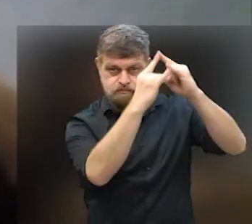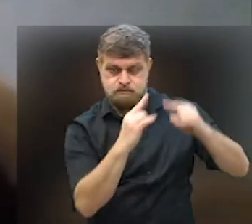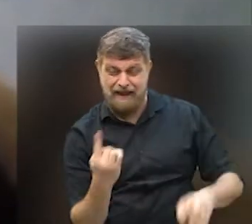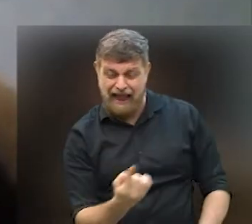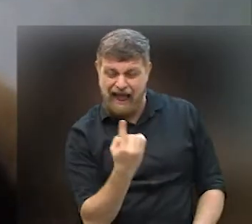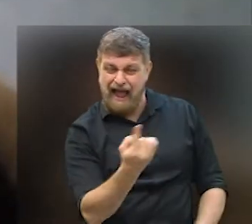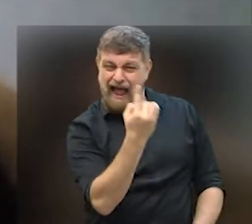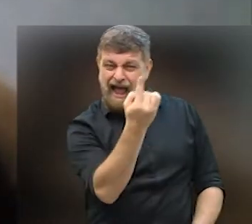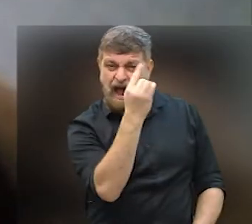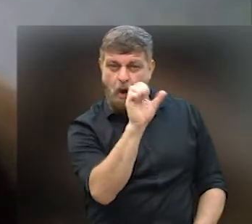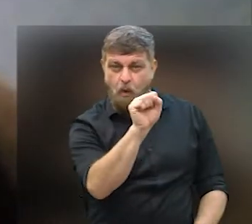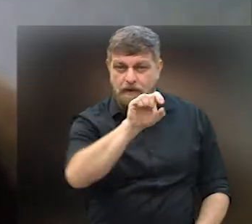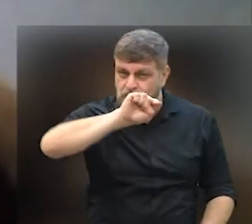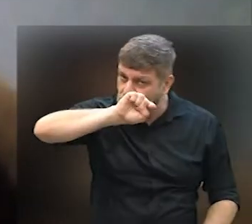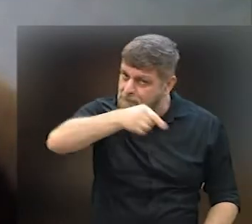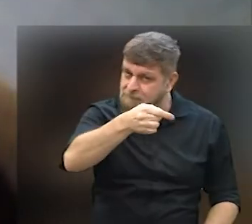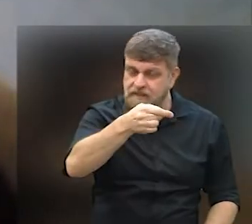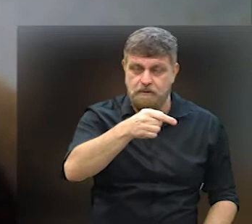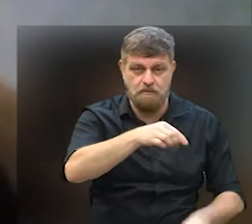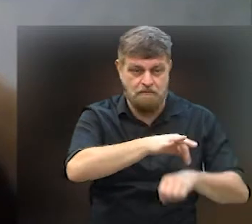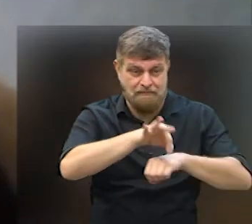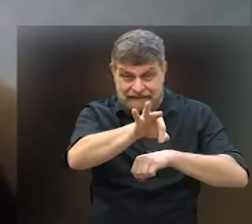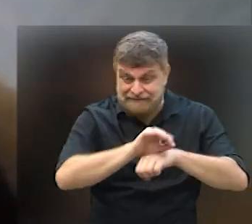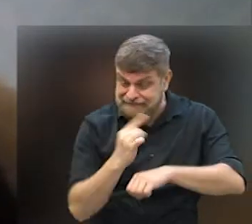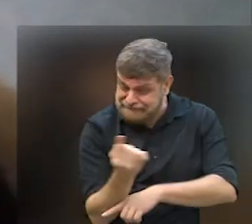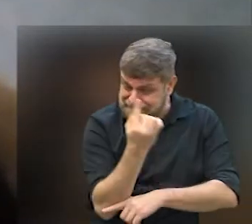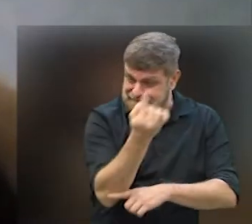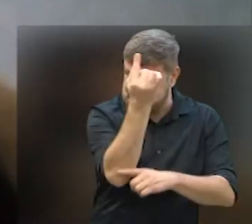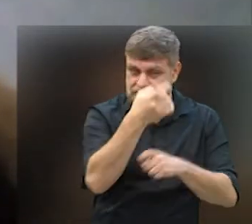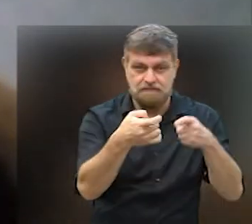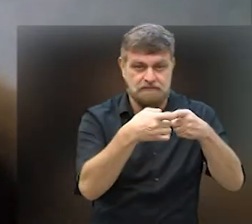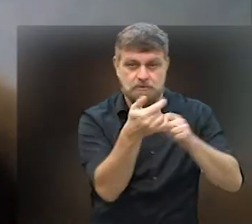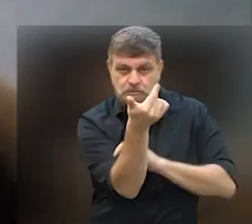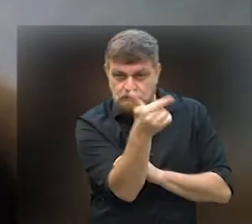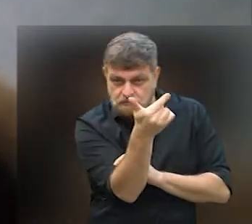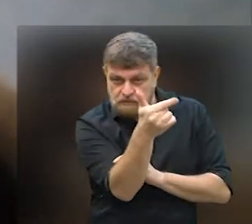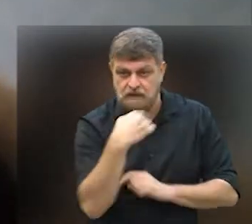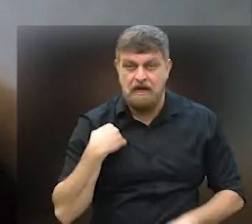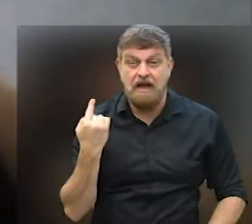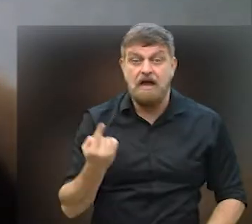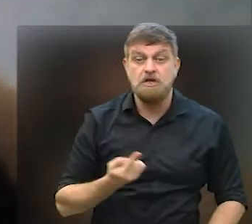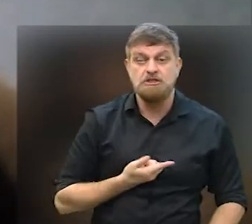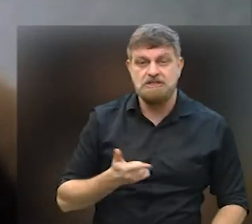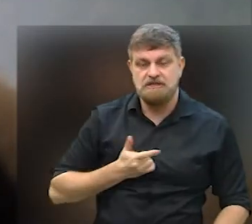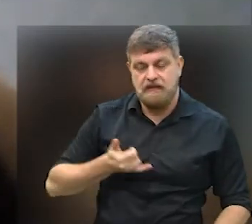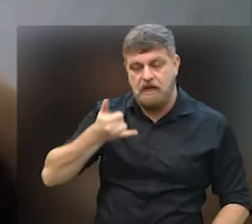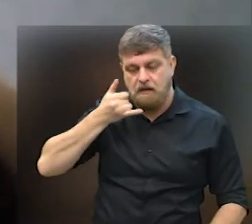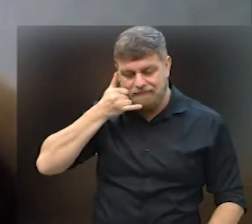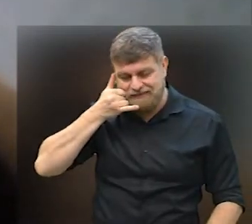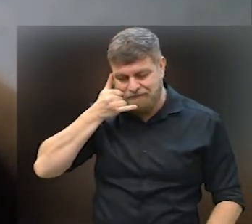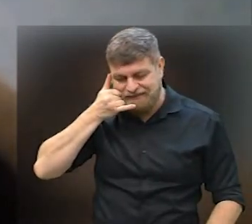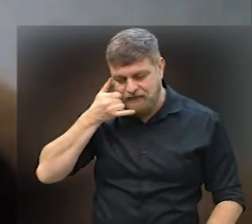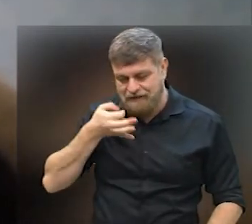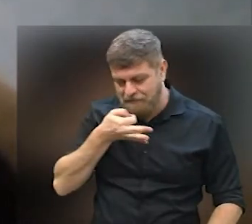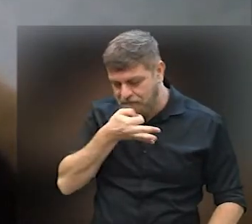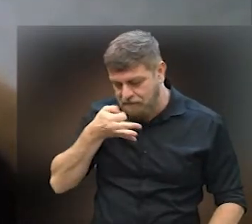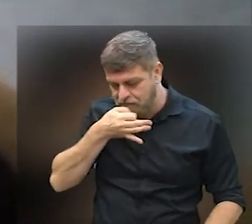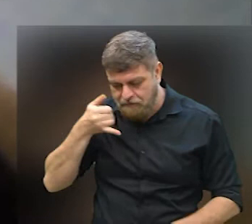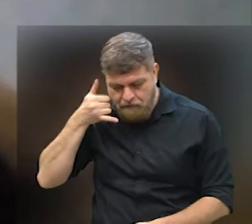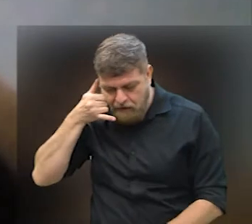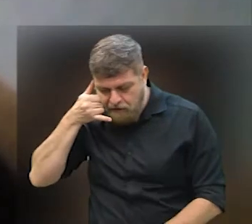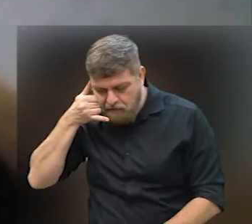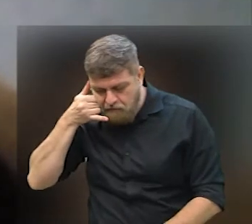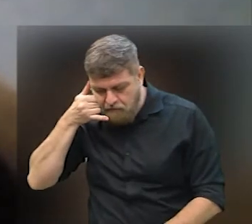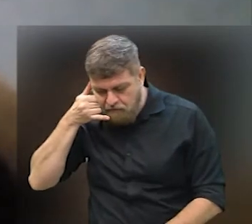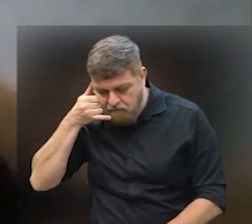até 8.000 metros de altitude, não contamos com atendimento médico, no entanto, nós temos contato via rádio. O